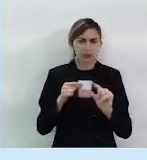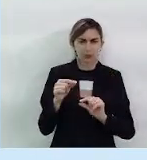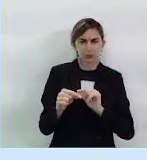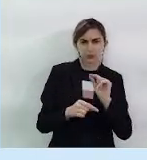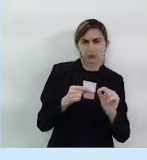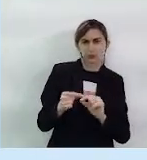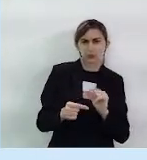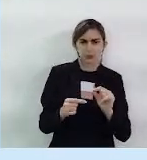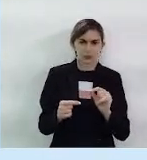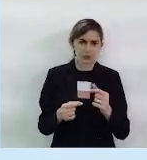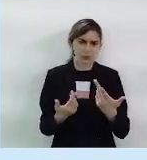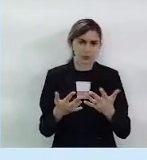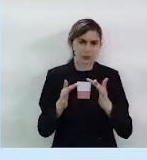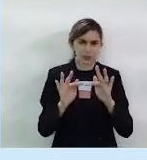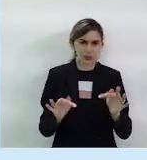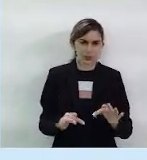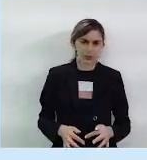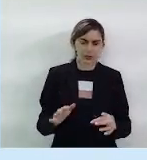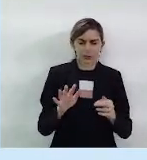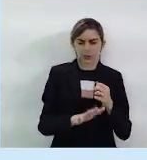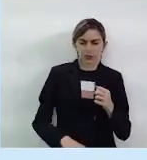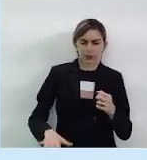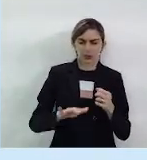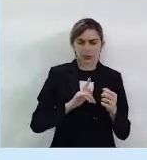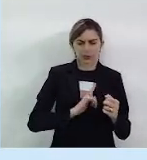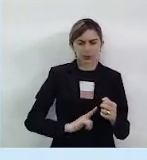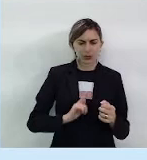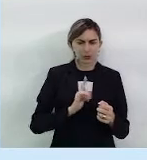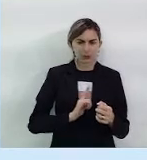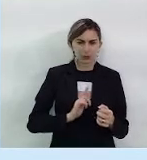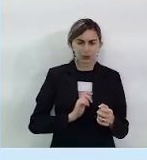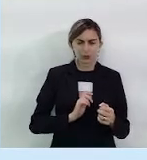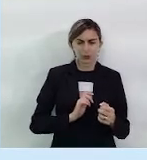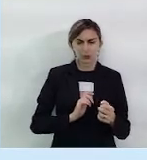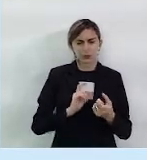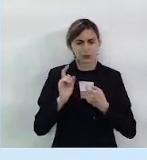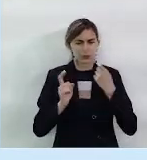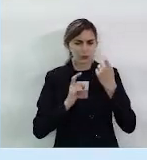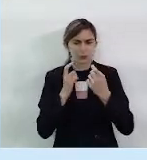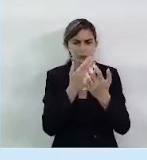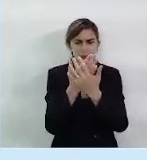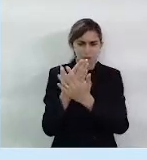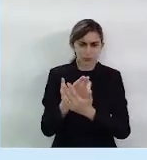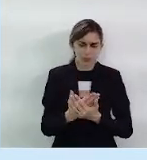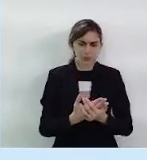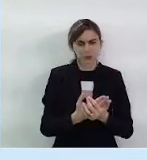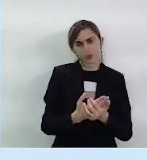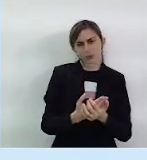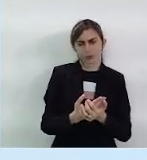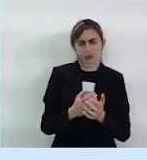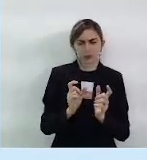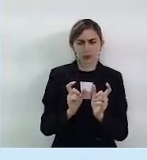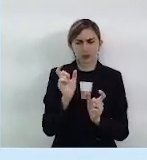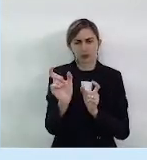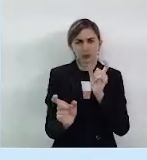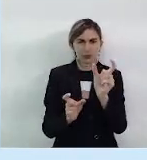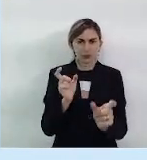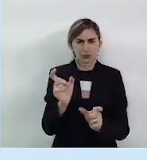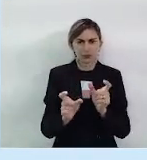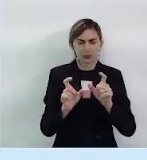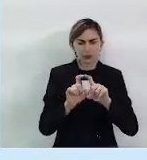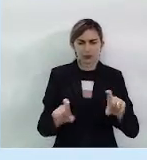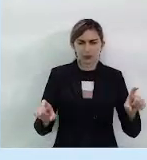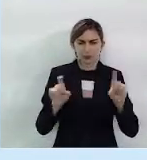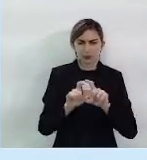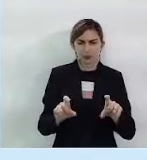seria? A sintaxe é a área da gramática que se ocupa do estudo da disposição das palavras nas